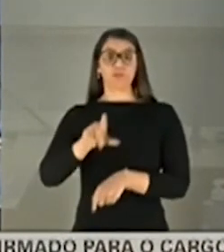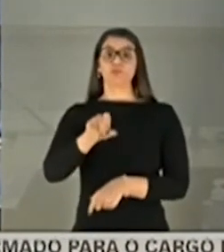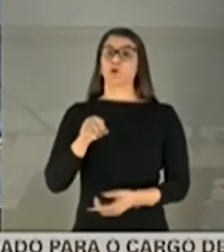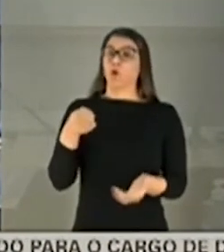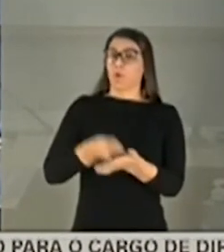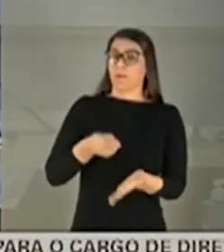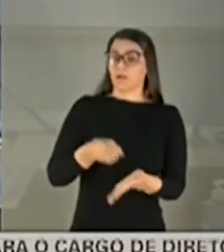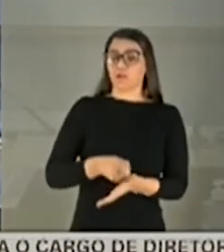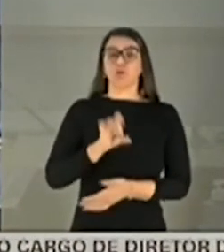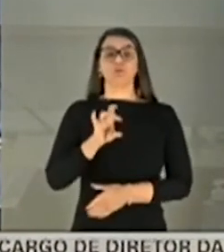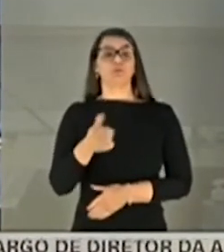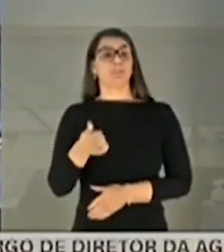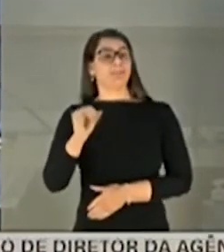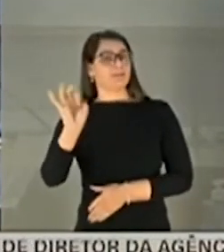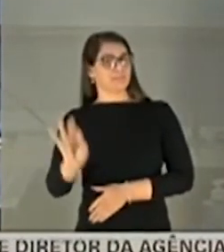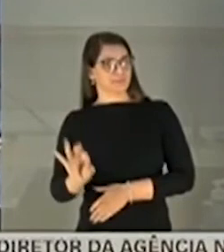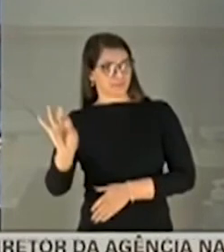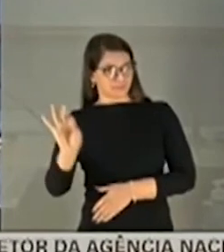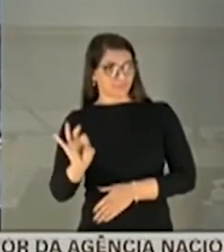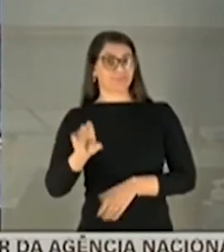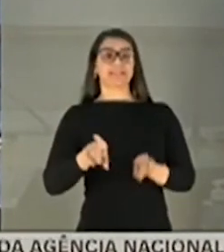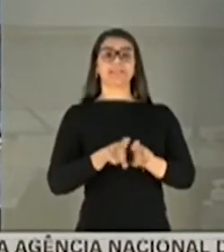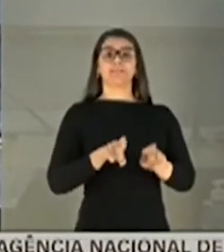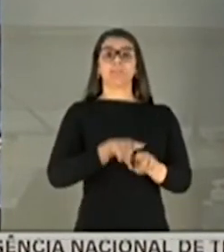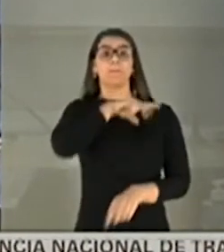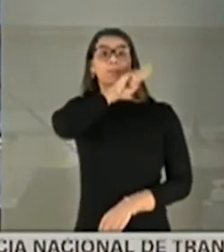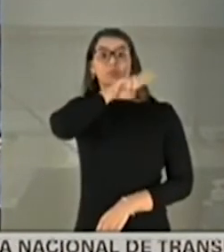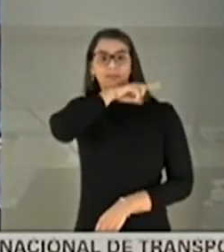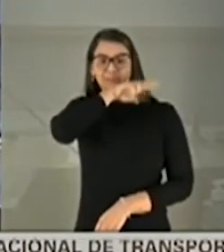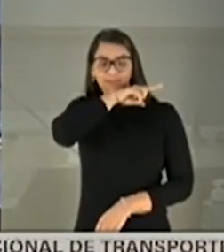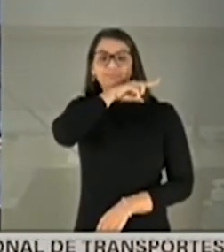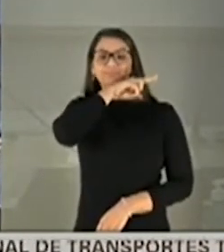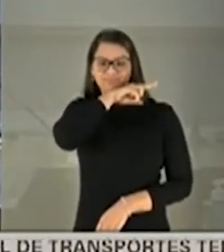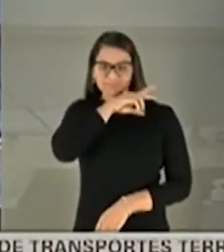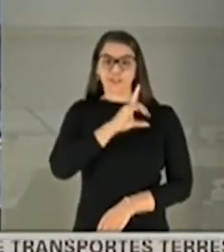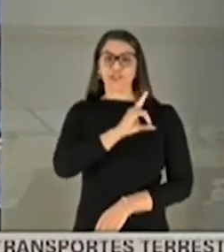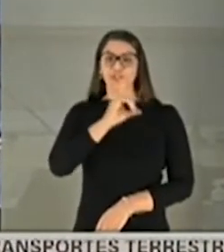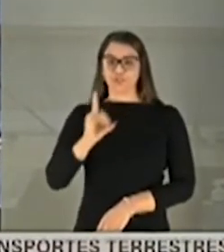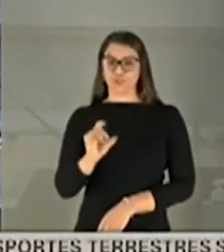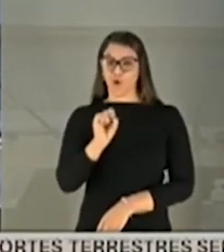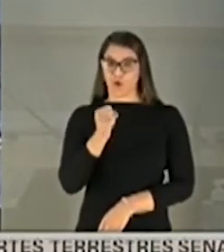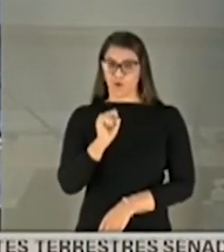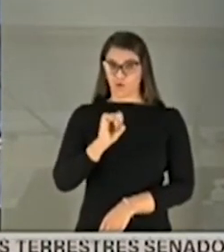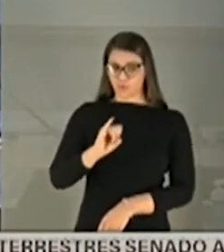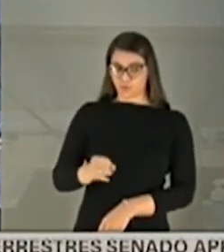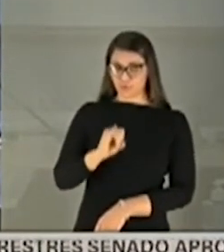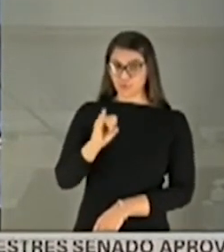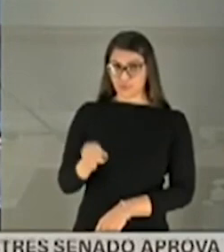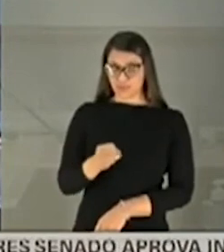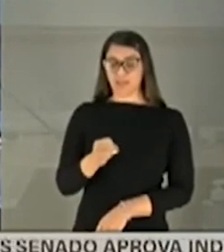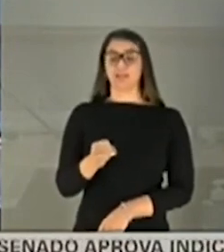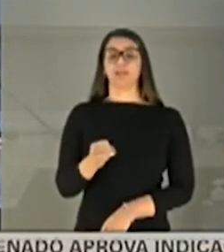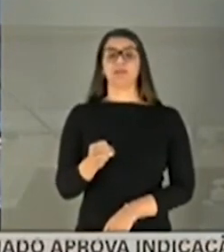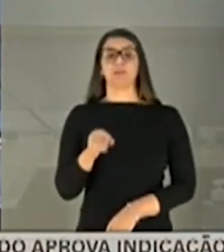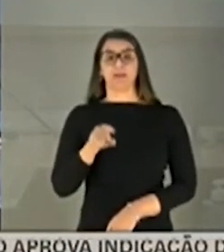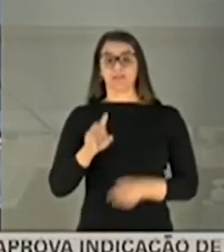obrigatória apenas por 10%, e do Butantan. E no dia 8 de janeiro,